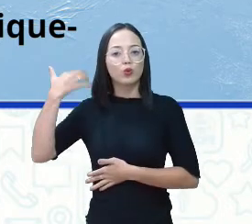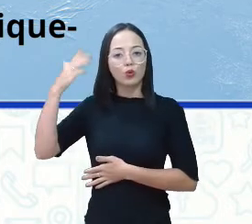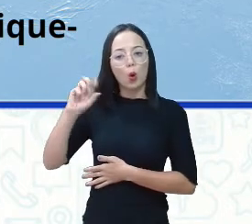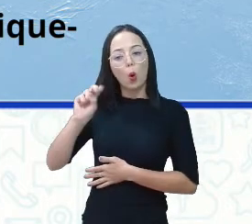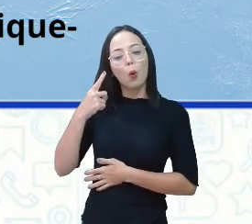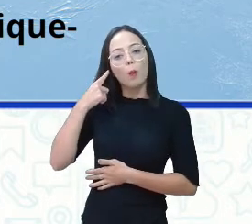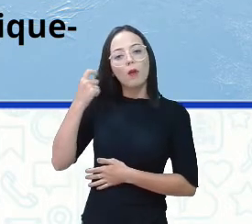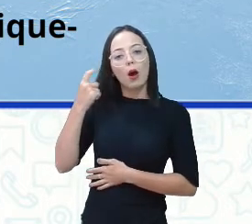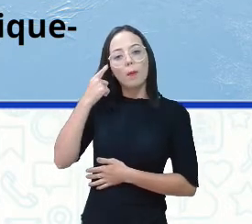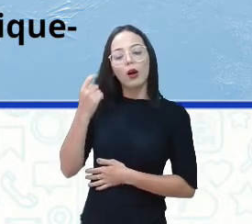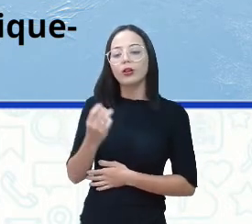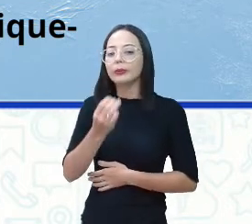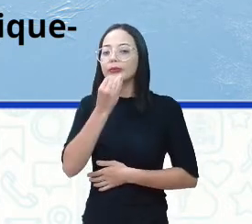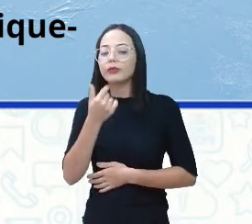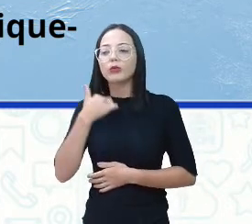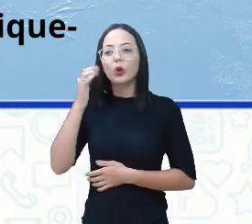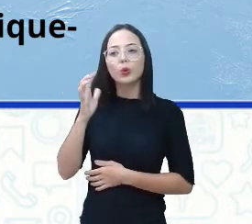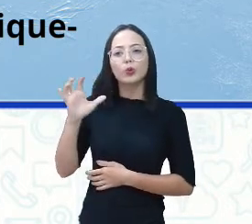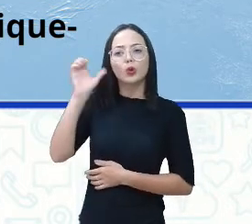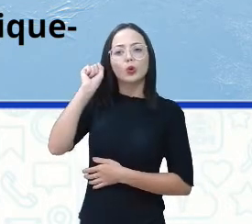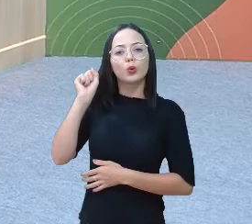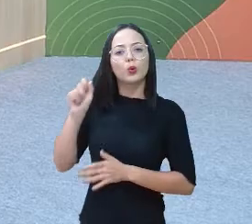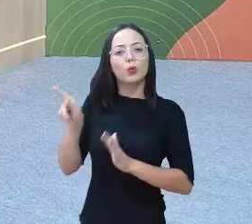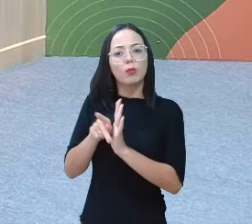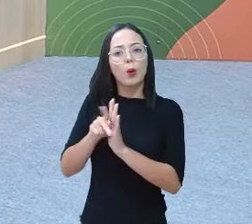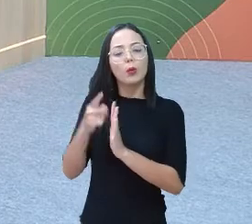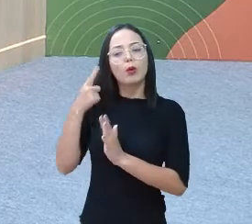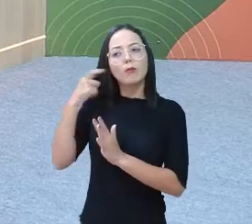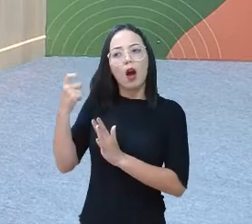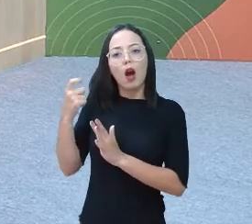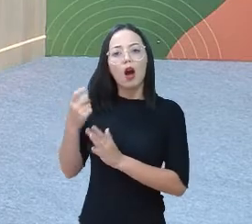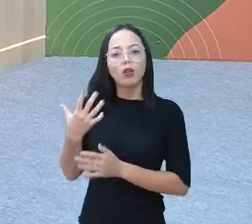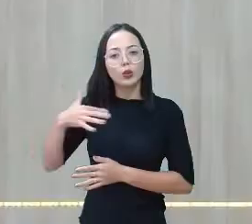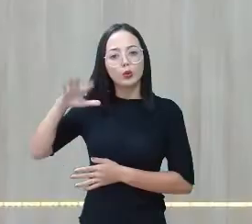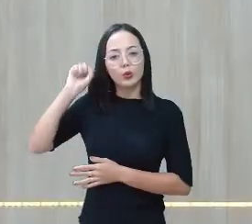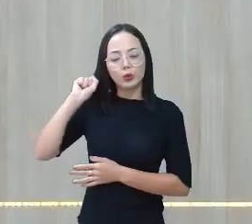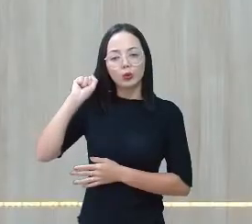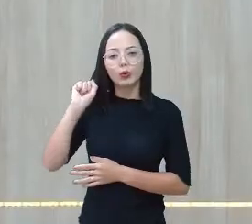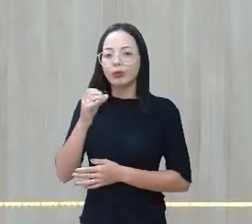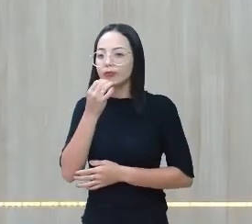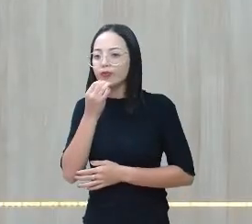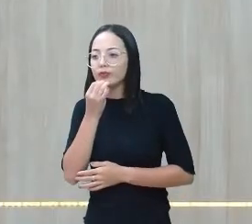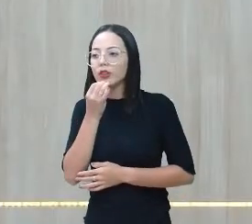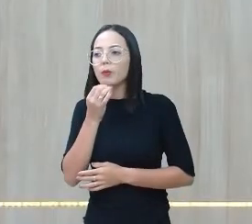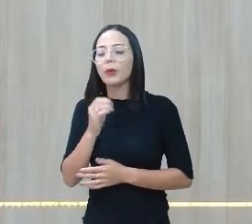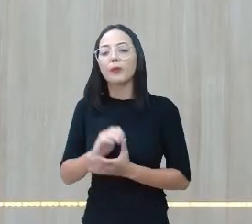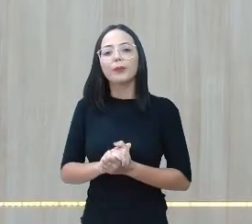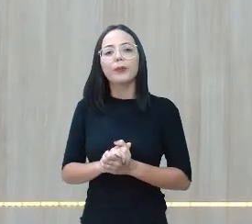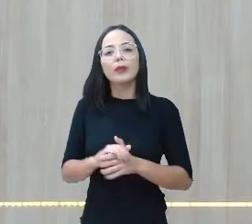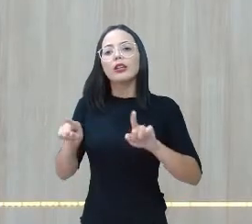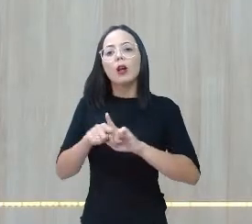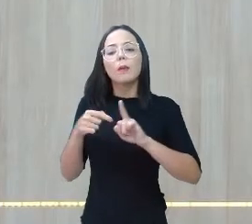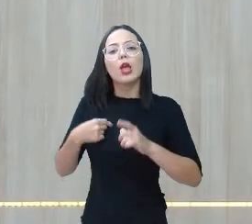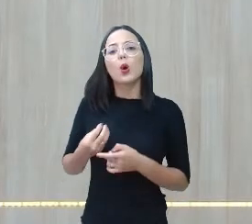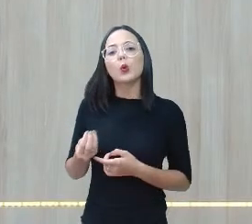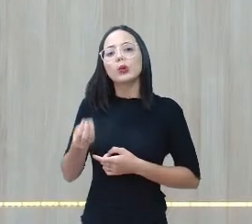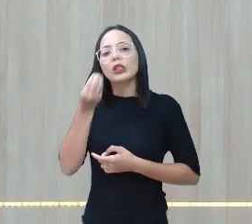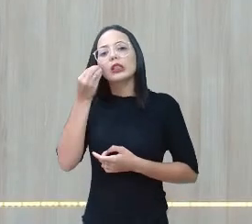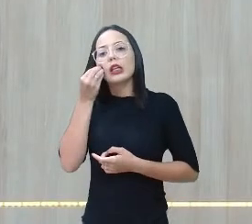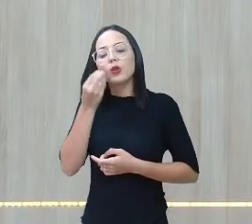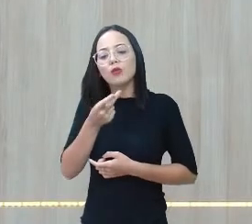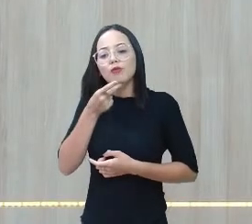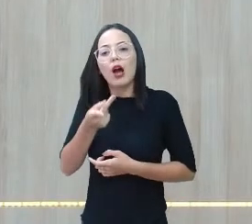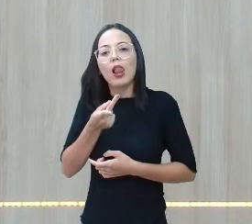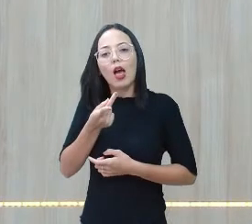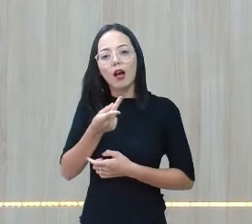ruídos, né? Quando a gente escuta alguma coisa no nosso dia a dia, de forma externa, e a gente tenta reproduzir esse